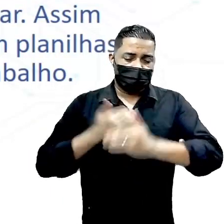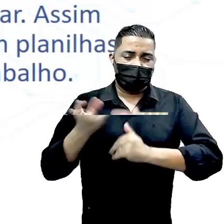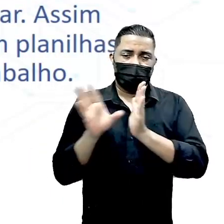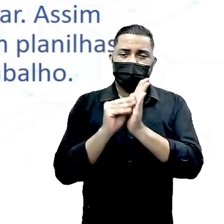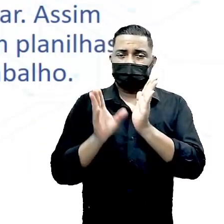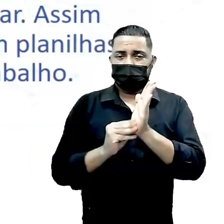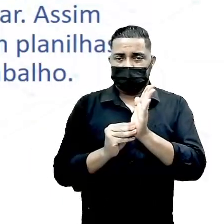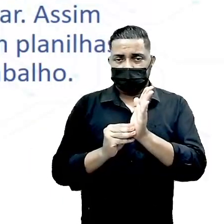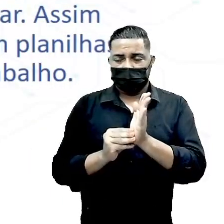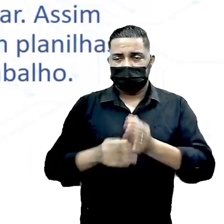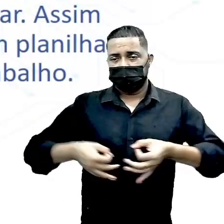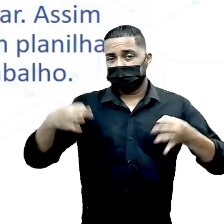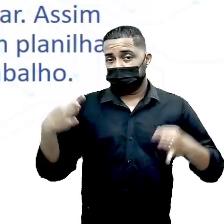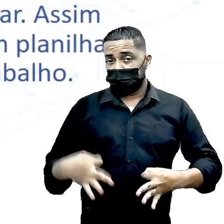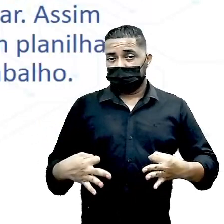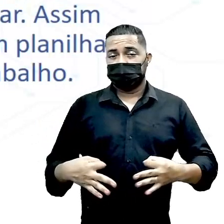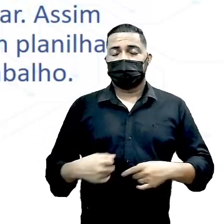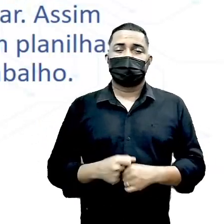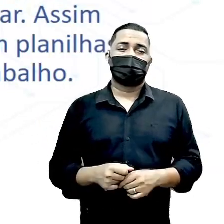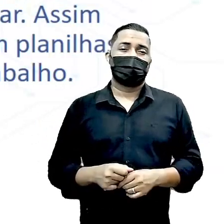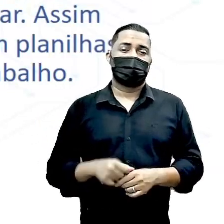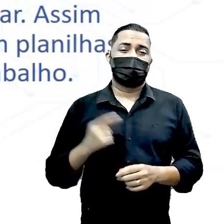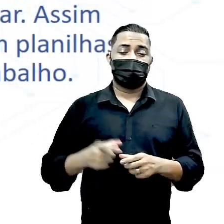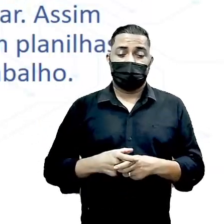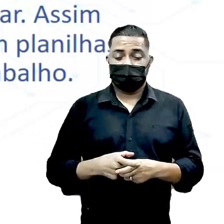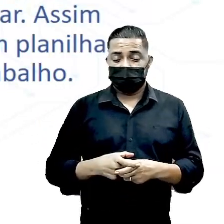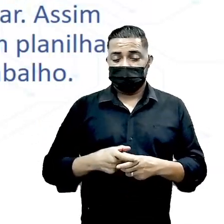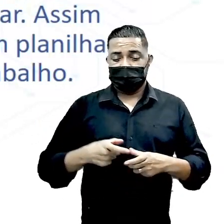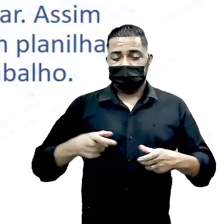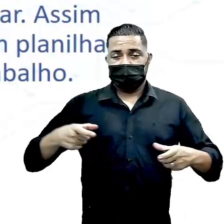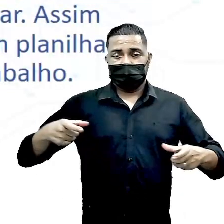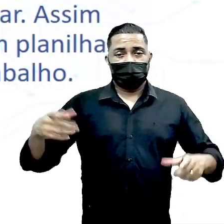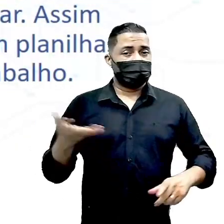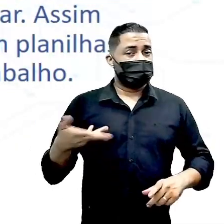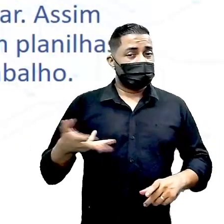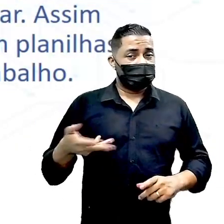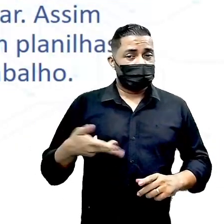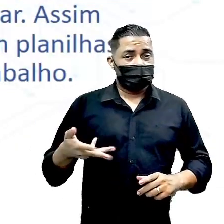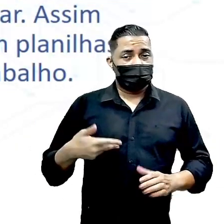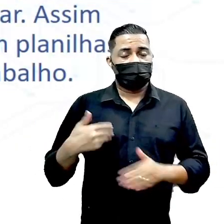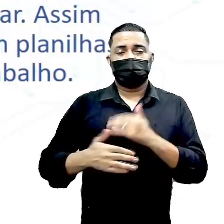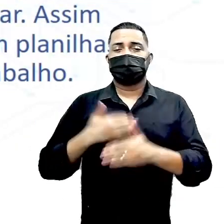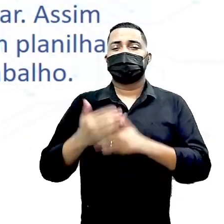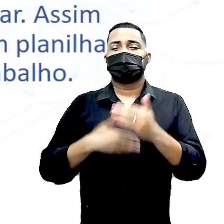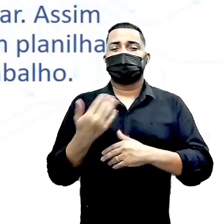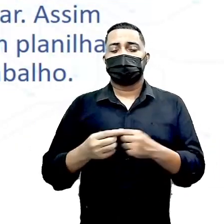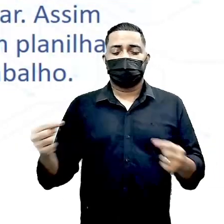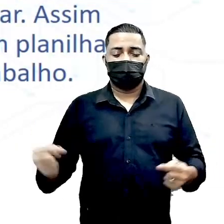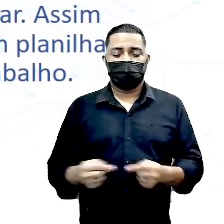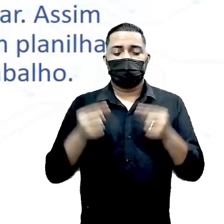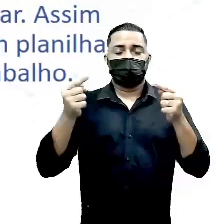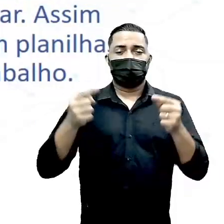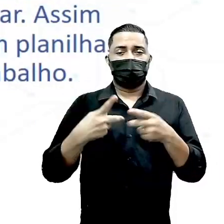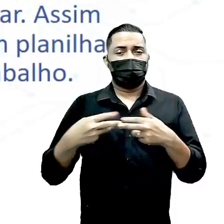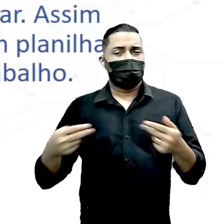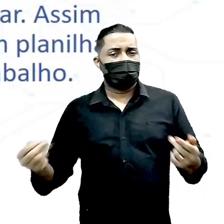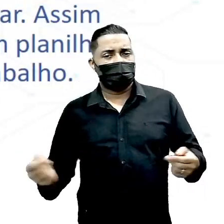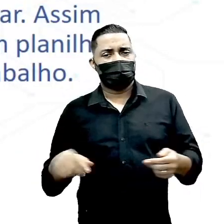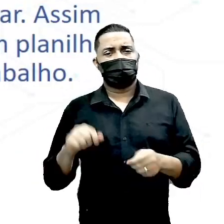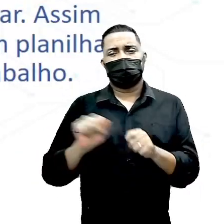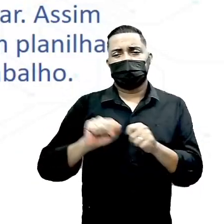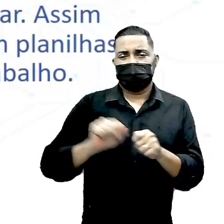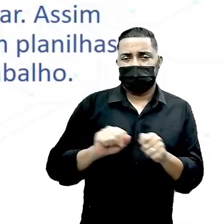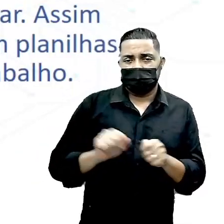maneira eficiente. Ele aumenta a produtividade do desenvolvedor, combinando recursos como